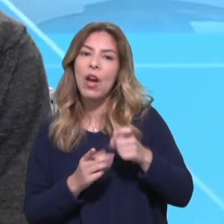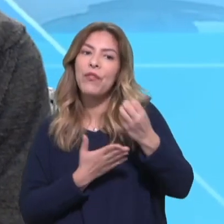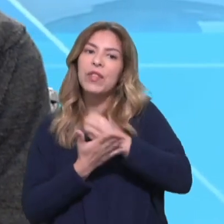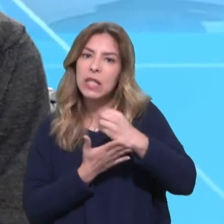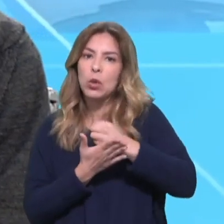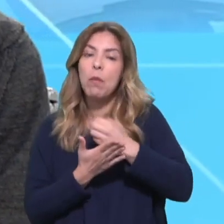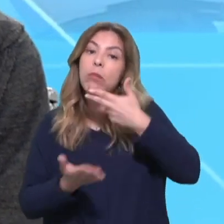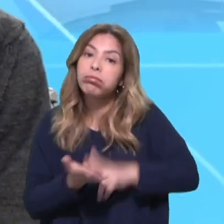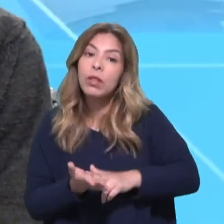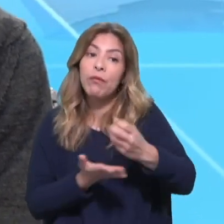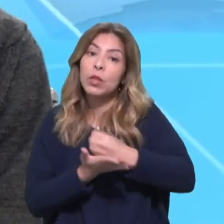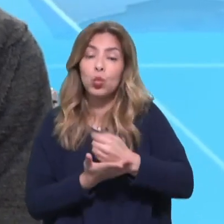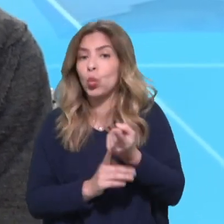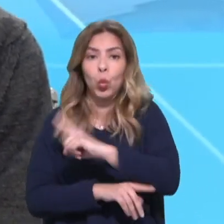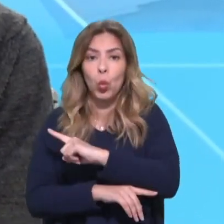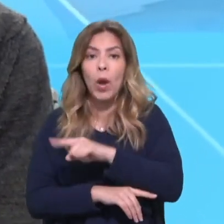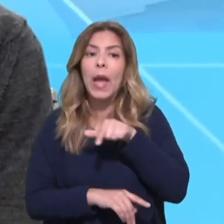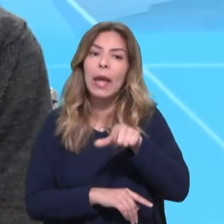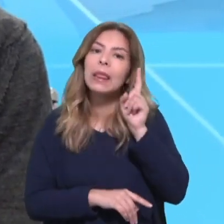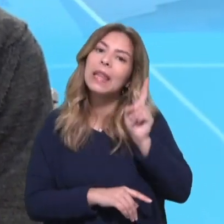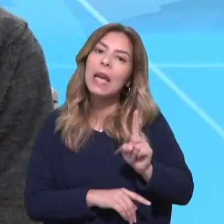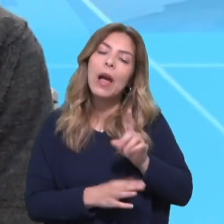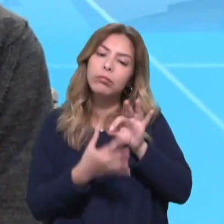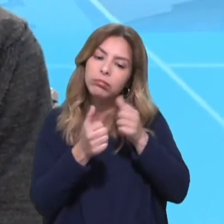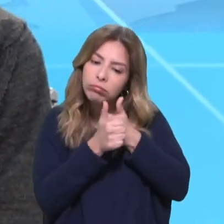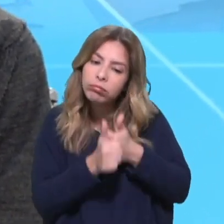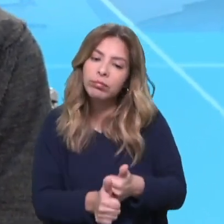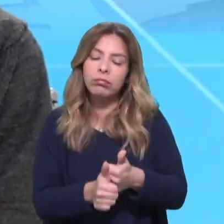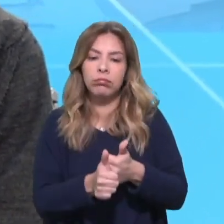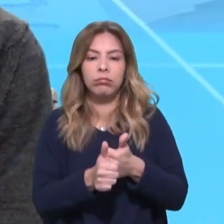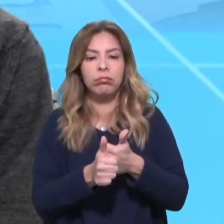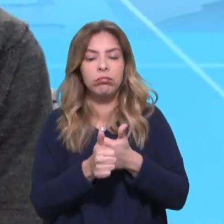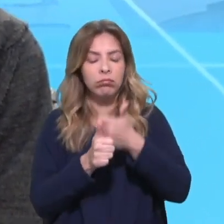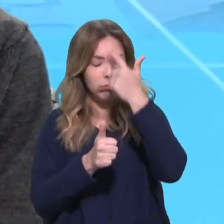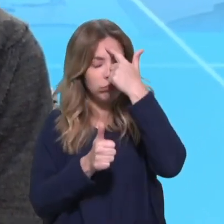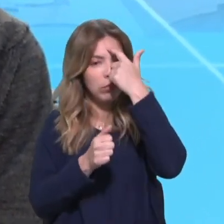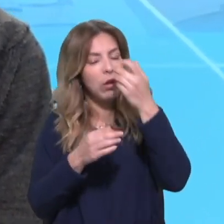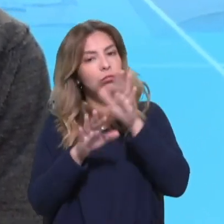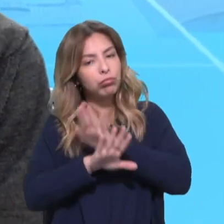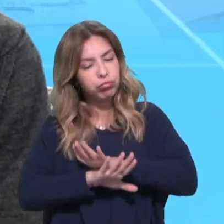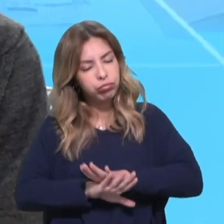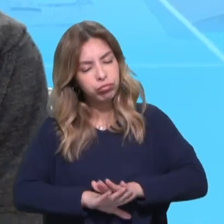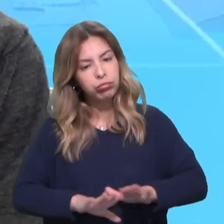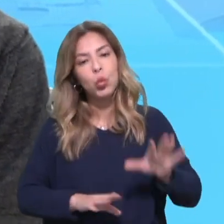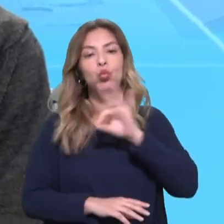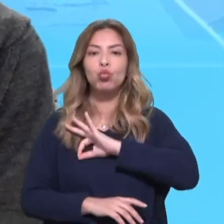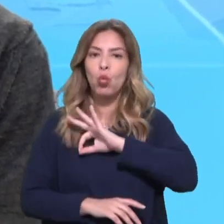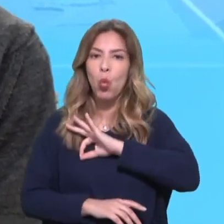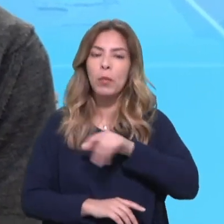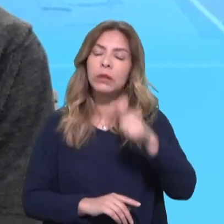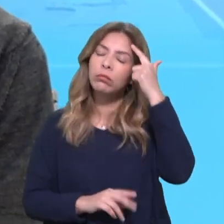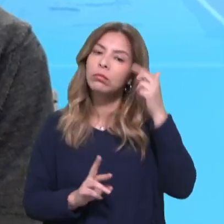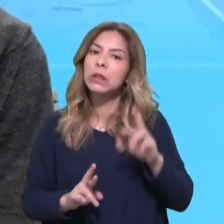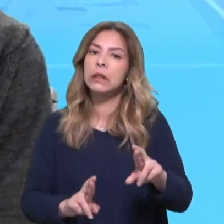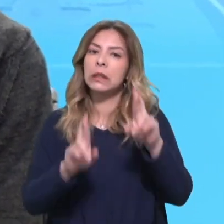vazio. Um dia para nos centrarmos, contemplarmos o repouso do Senhor no sepulcro, na expectativa, na esperança